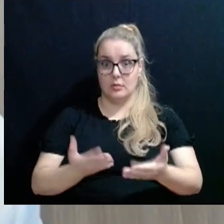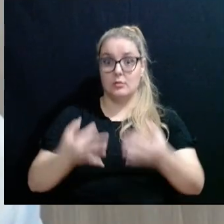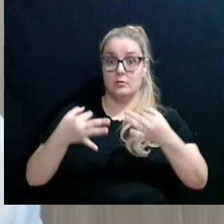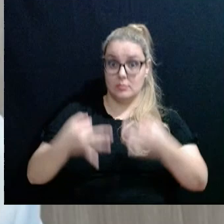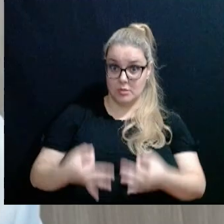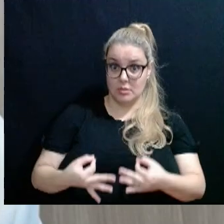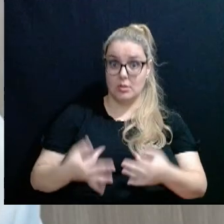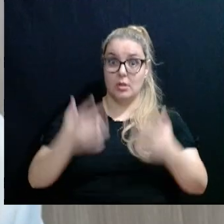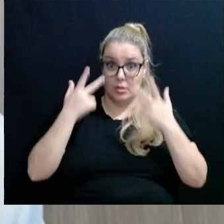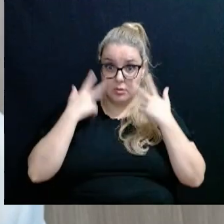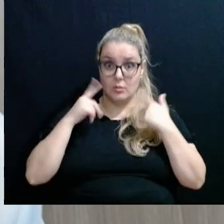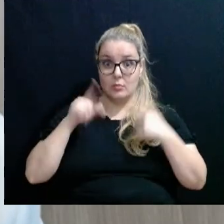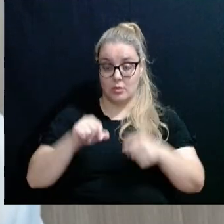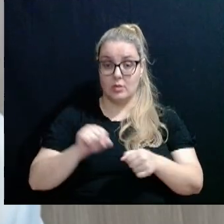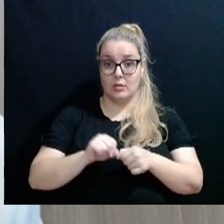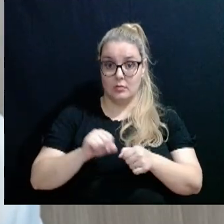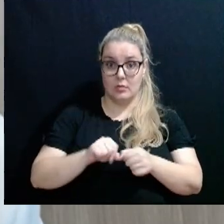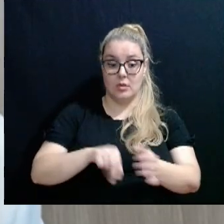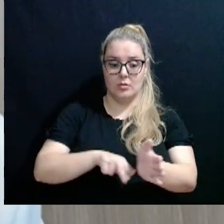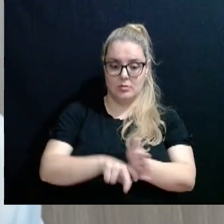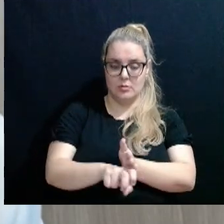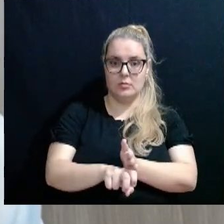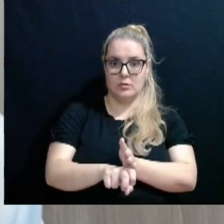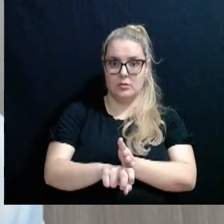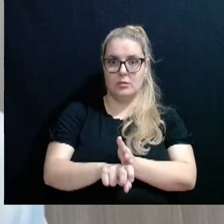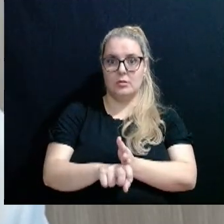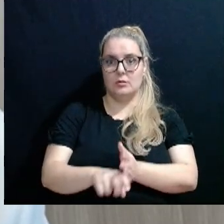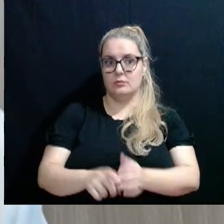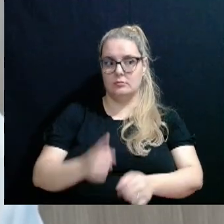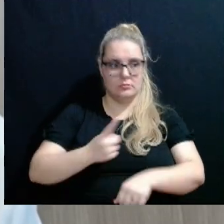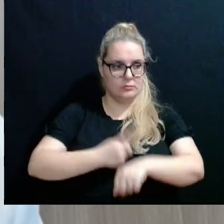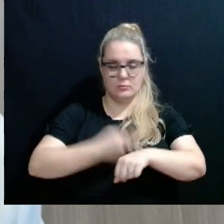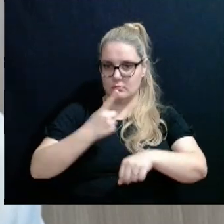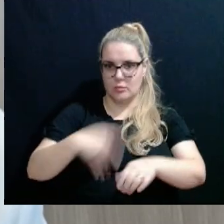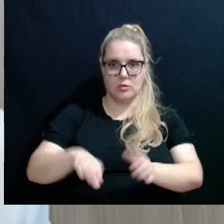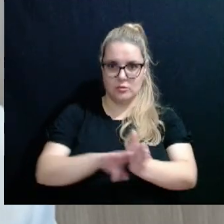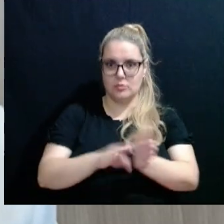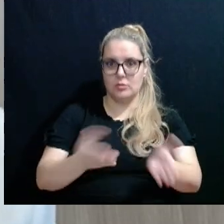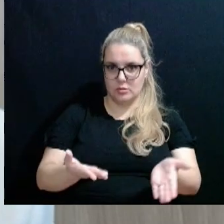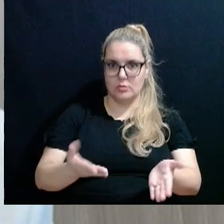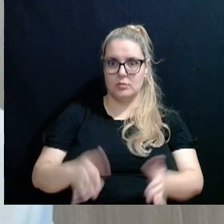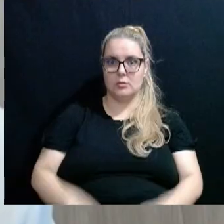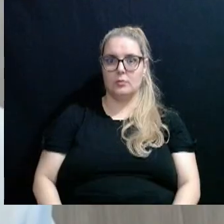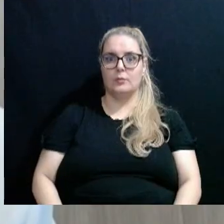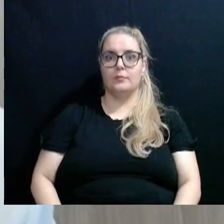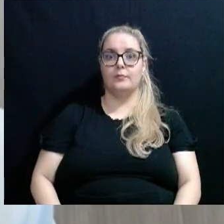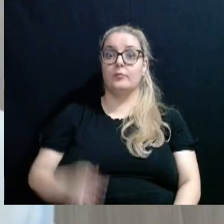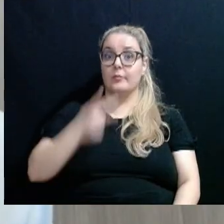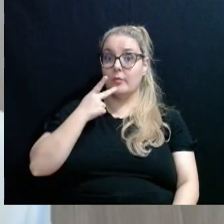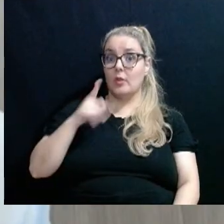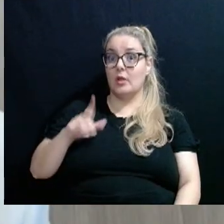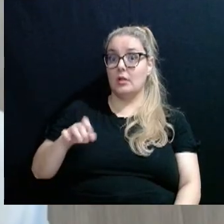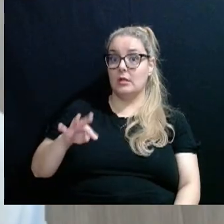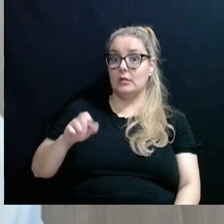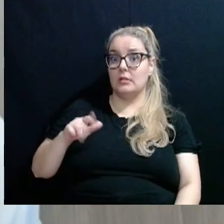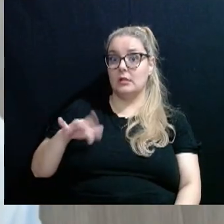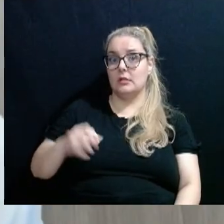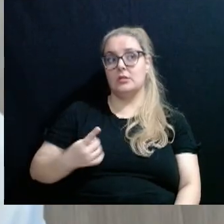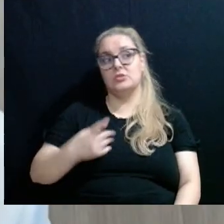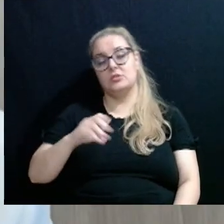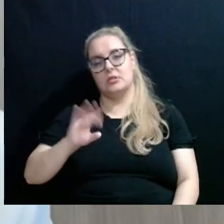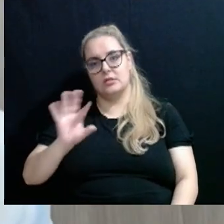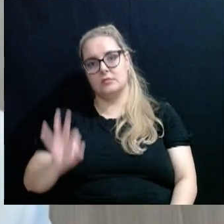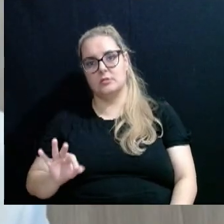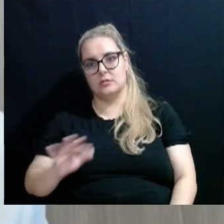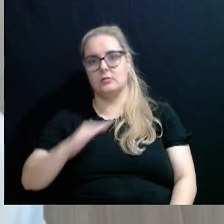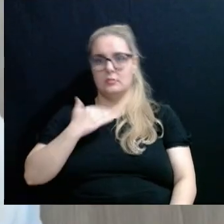o tratamento adequado, que normalmente é feito com antibióticos logo de imediato, a gente está falando de uma letalidade na